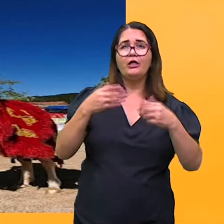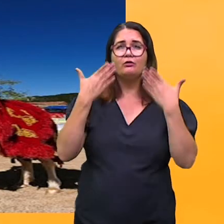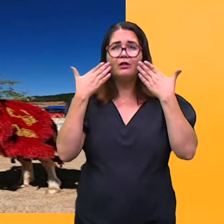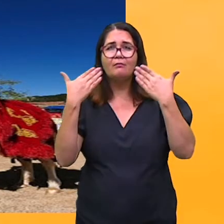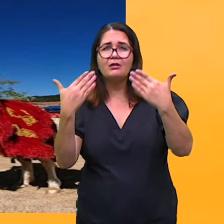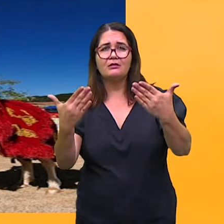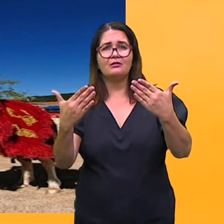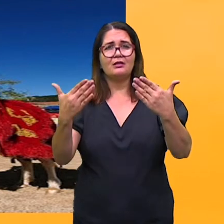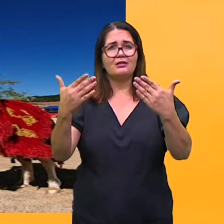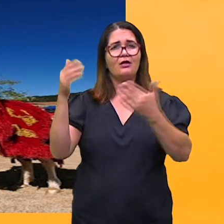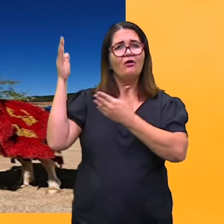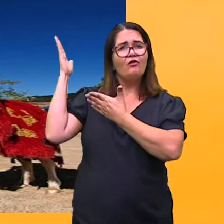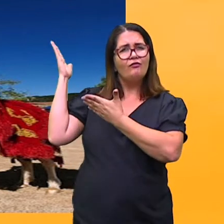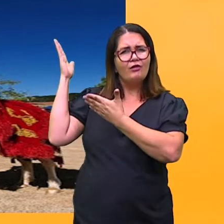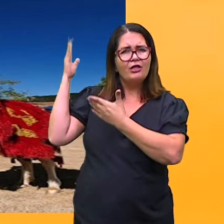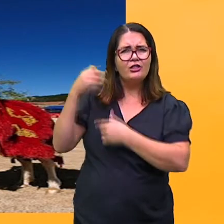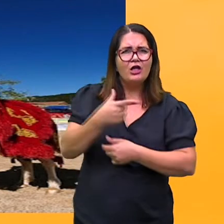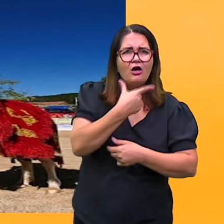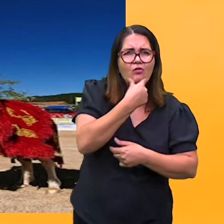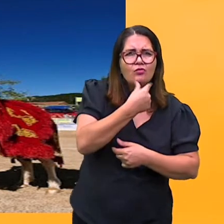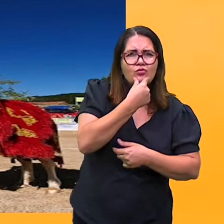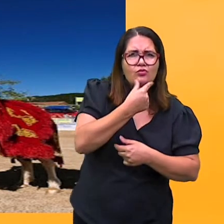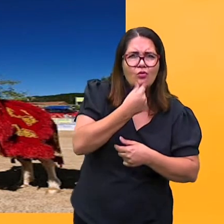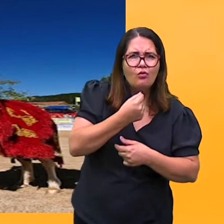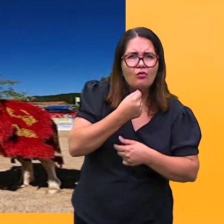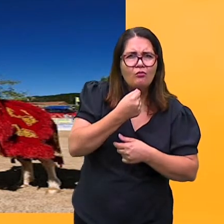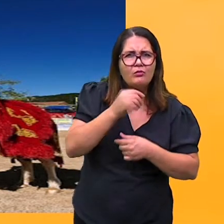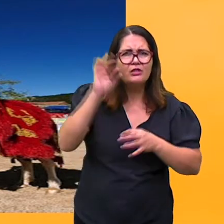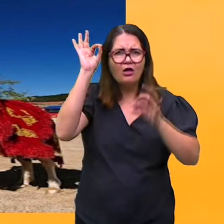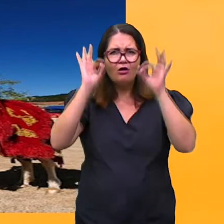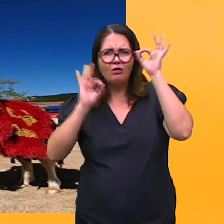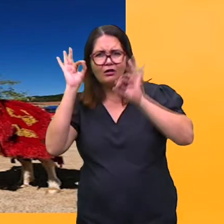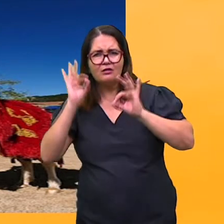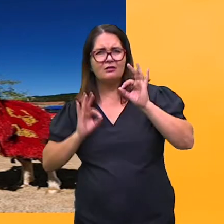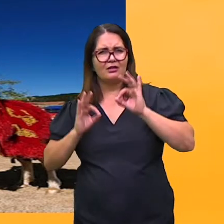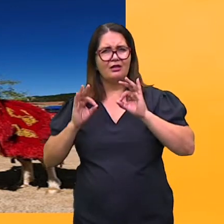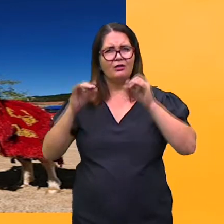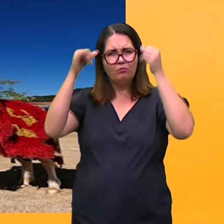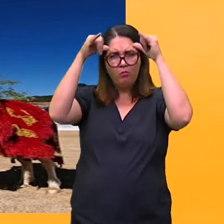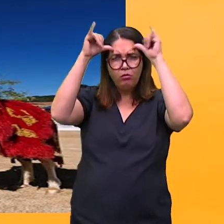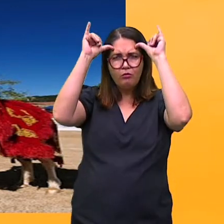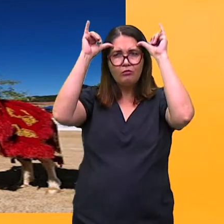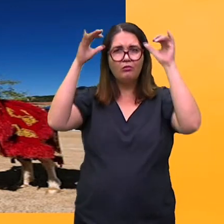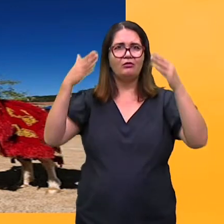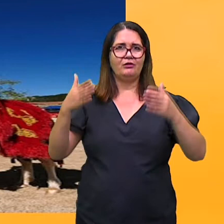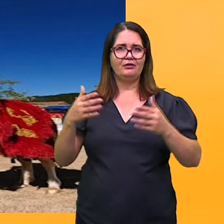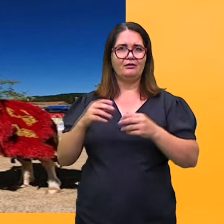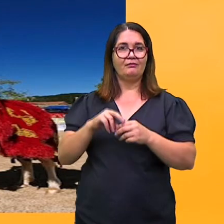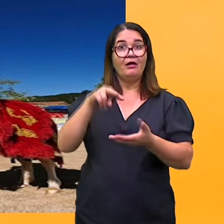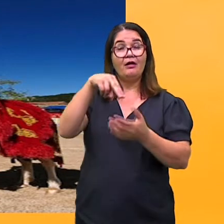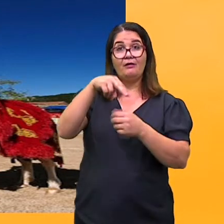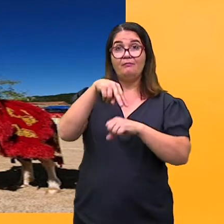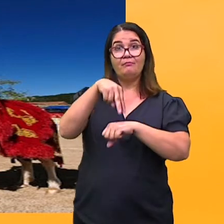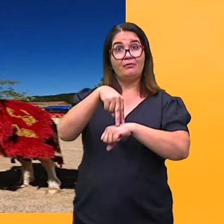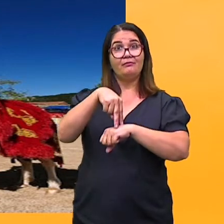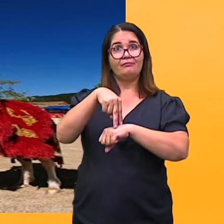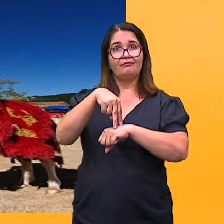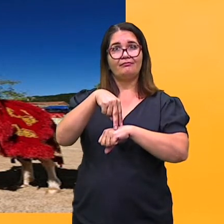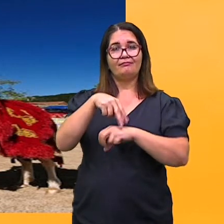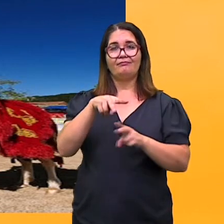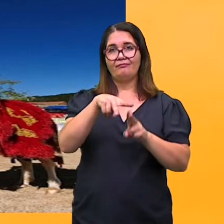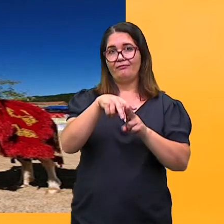do canto do divino, vamos ouvir um pouquinho?